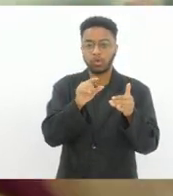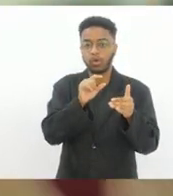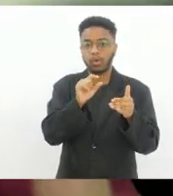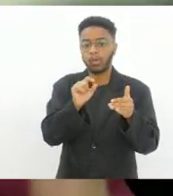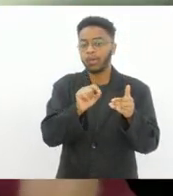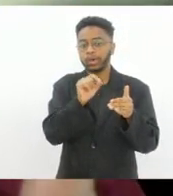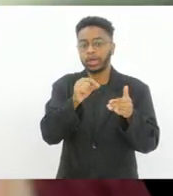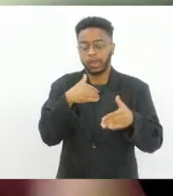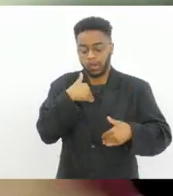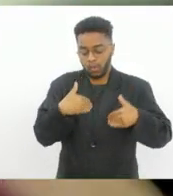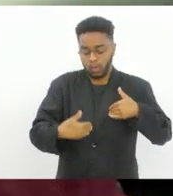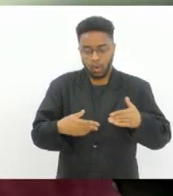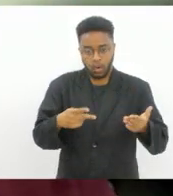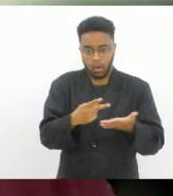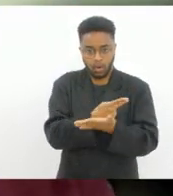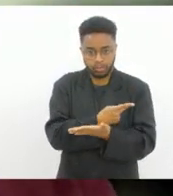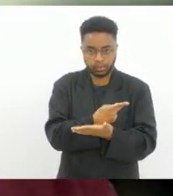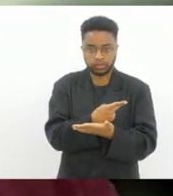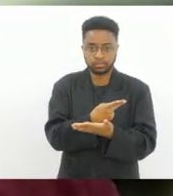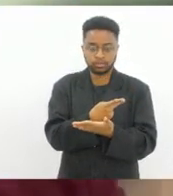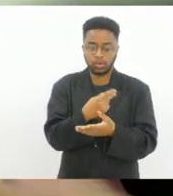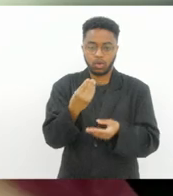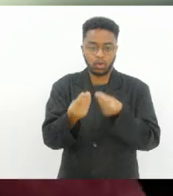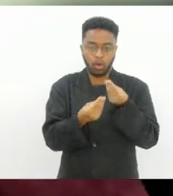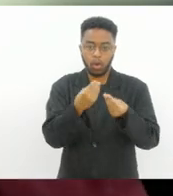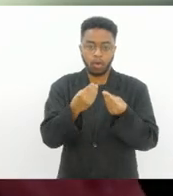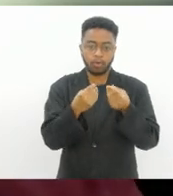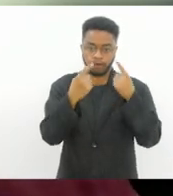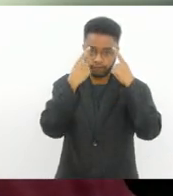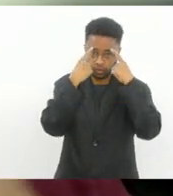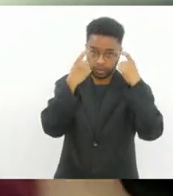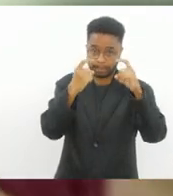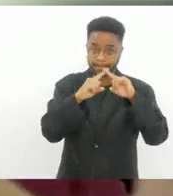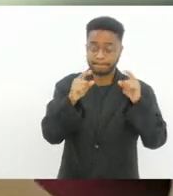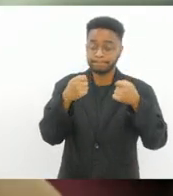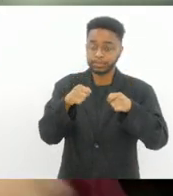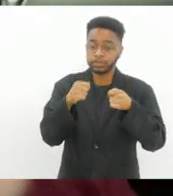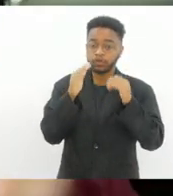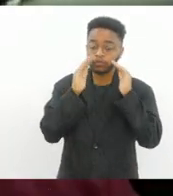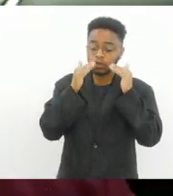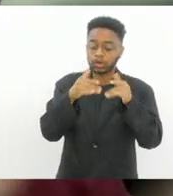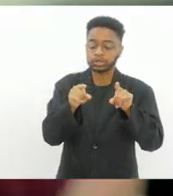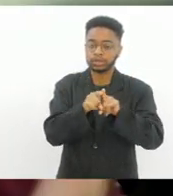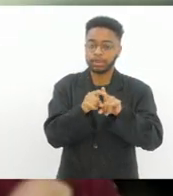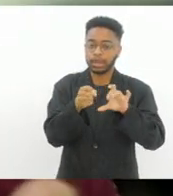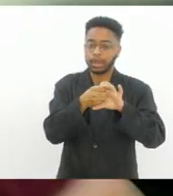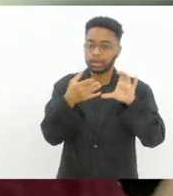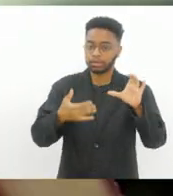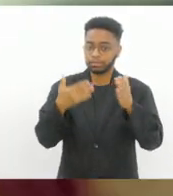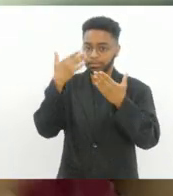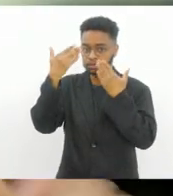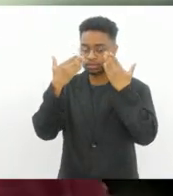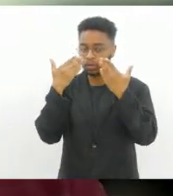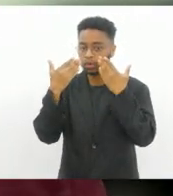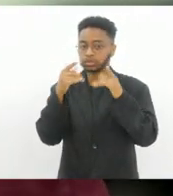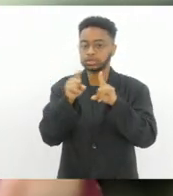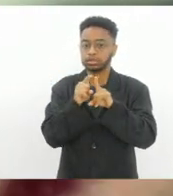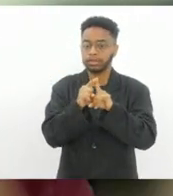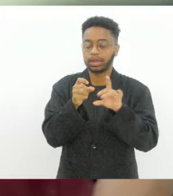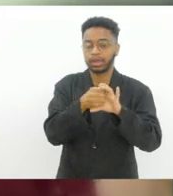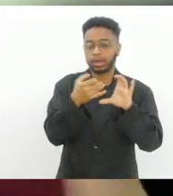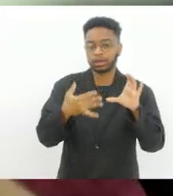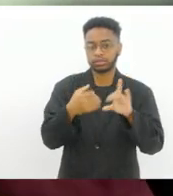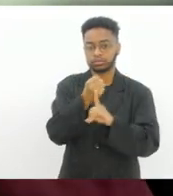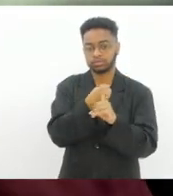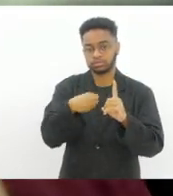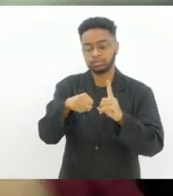as lesões físicas que aquela violência pode trazer, mas ela deve olhar para os aspectos psicológicos, para os aspectos